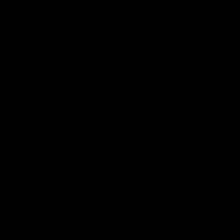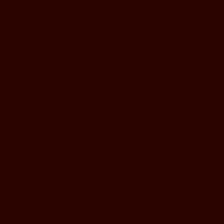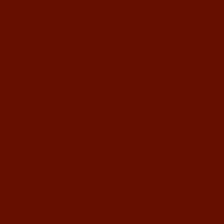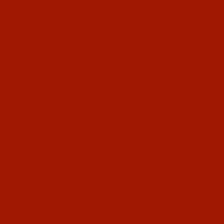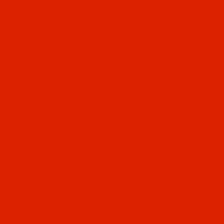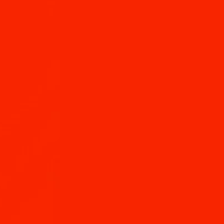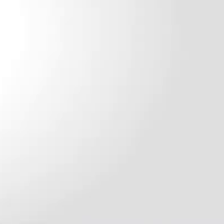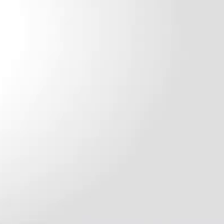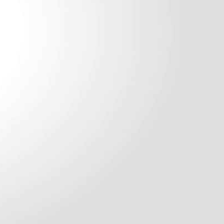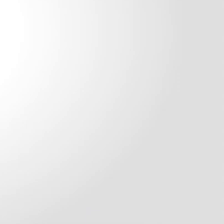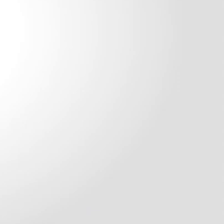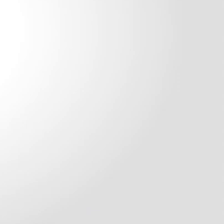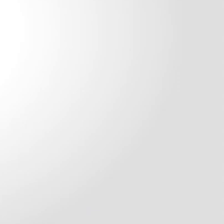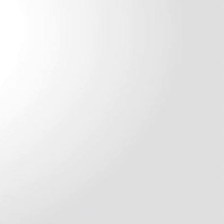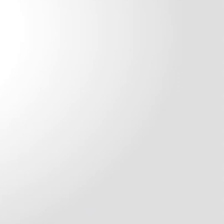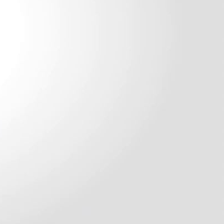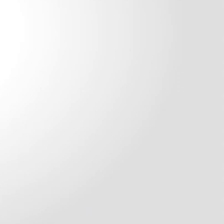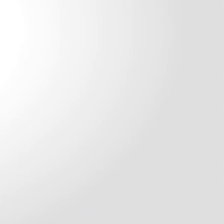próxima